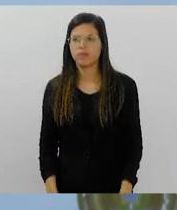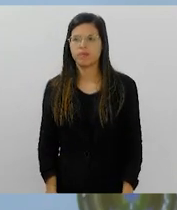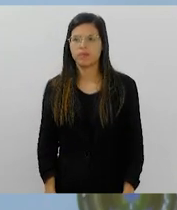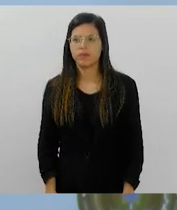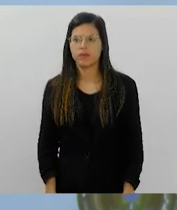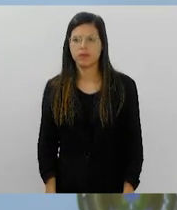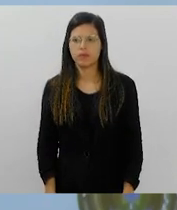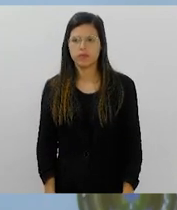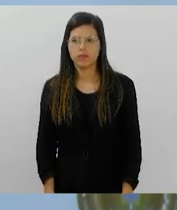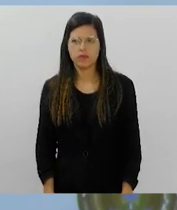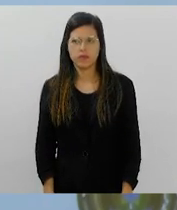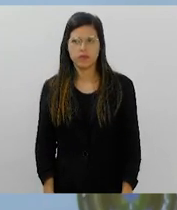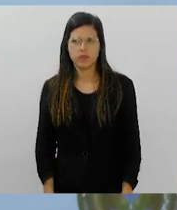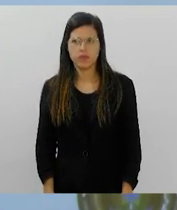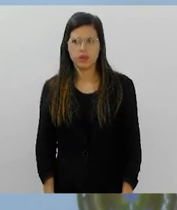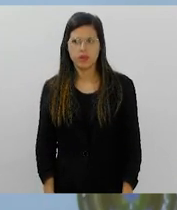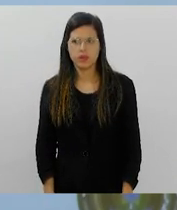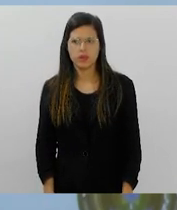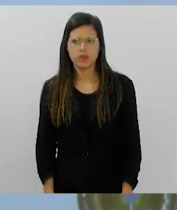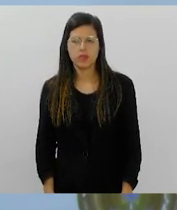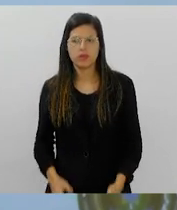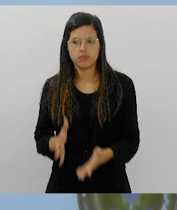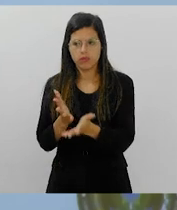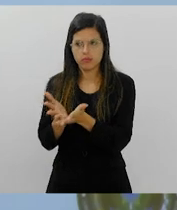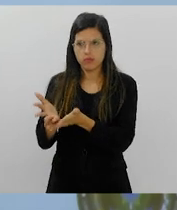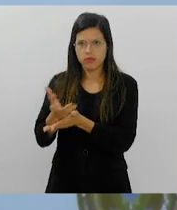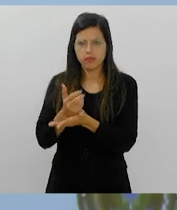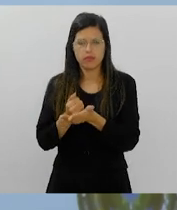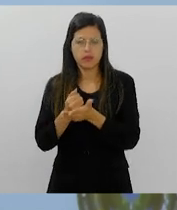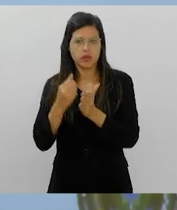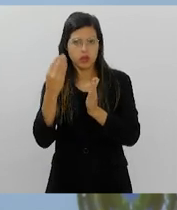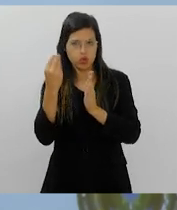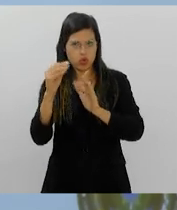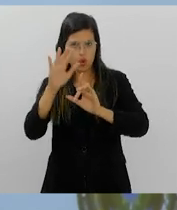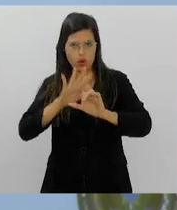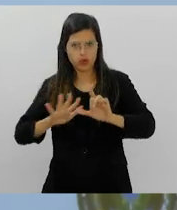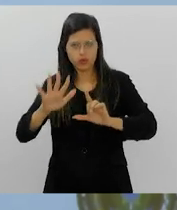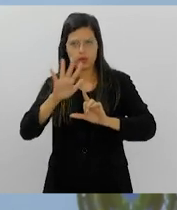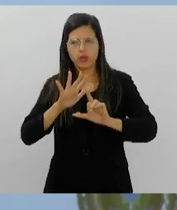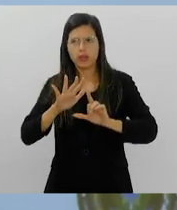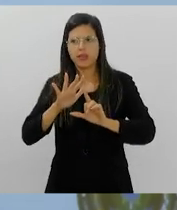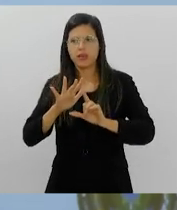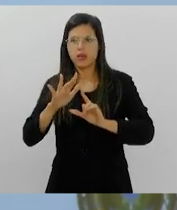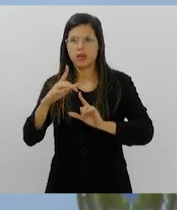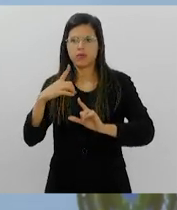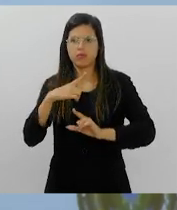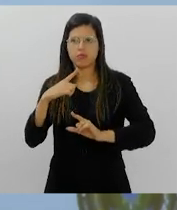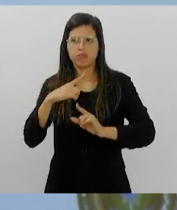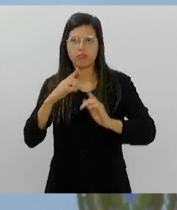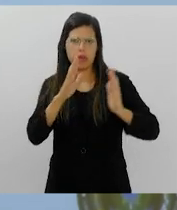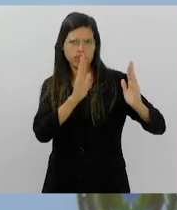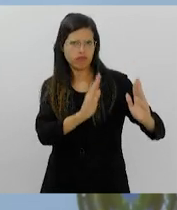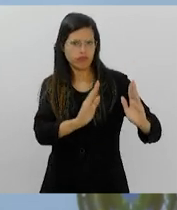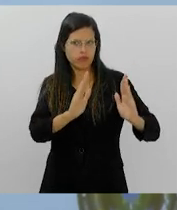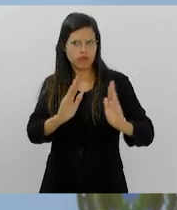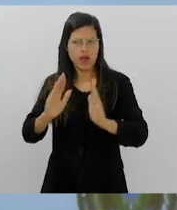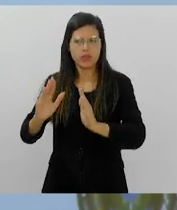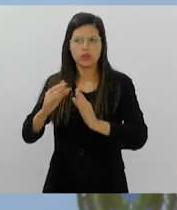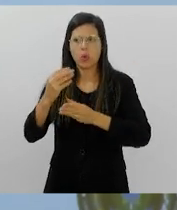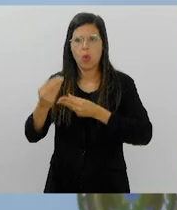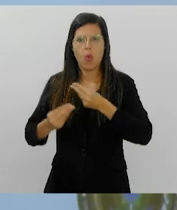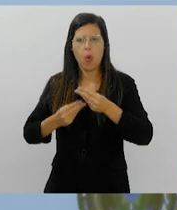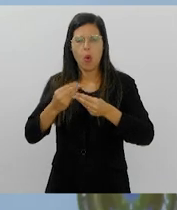Em relação aos dados que a gente recebe pelo canal, a gente, digamos assim, eu trouxe algumas fases de como a gente faz esse